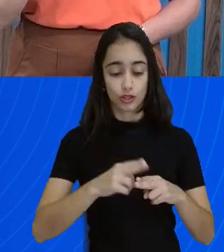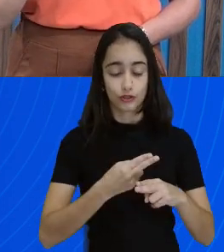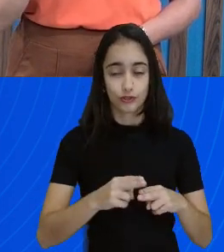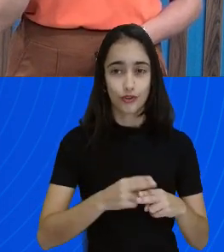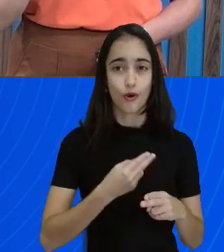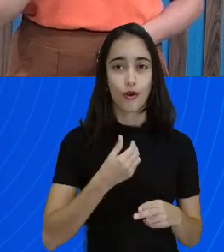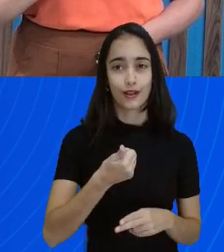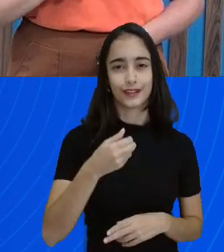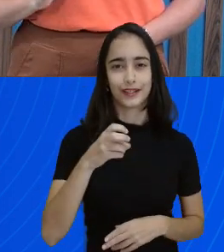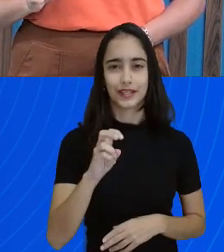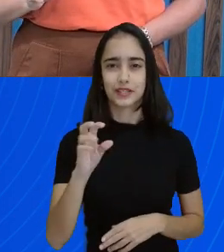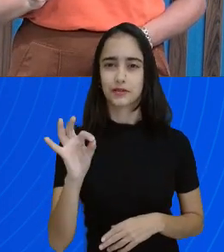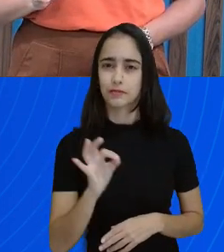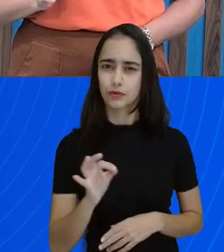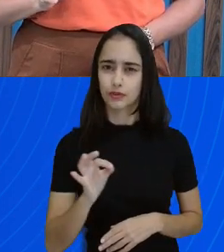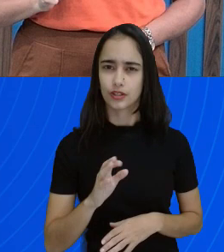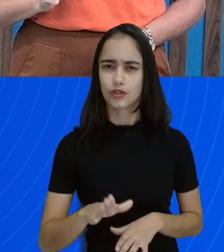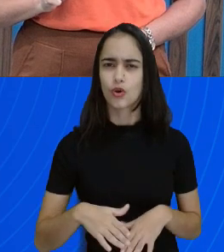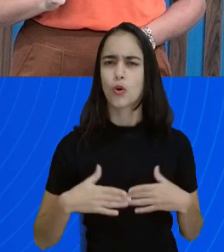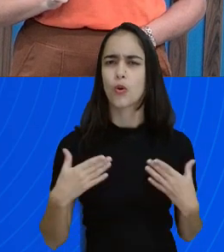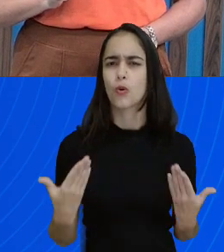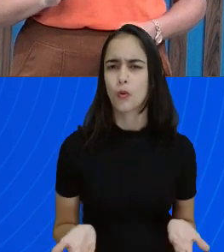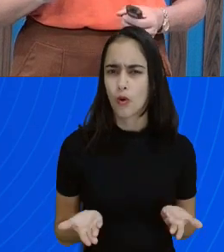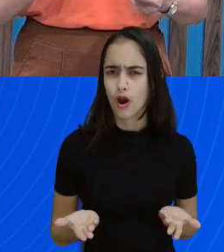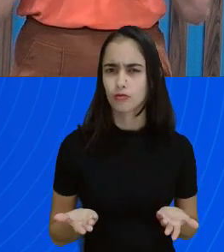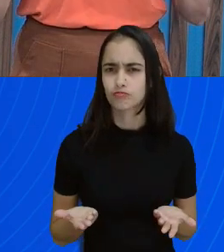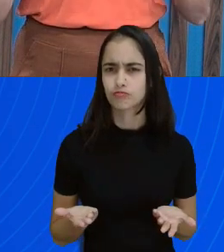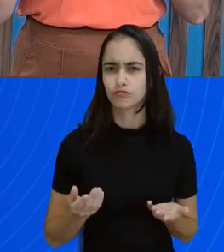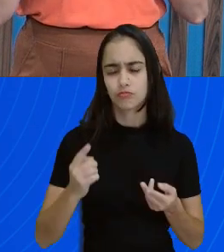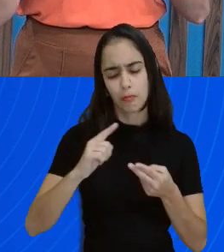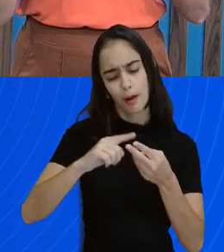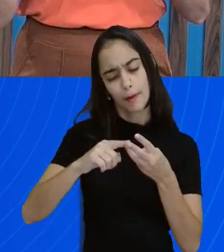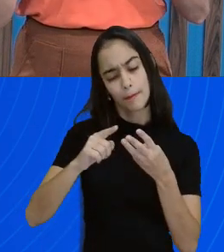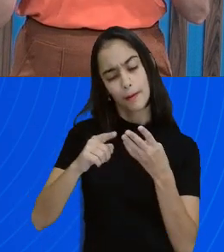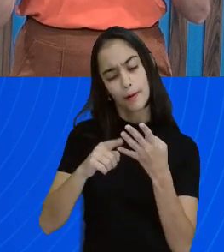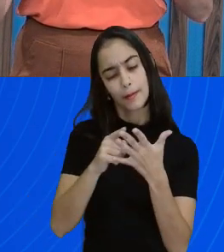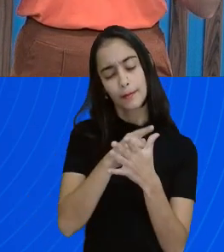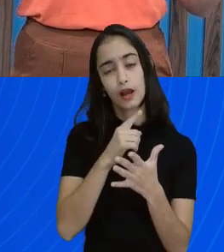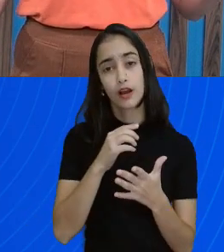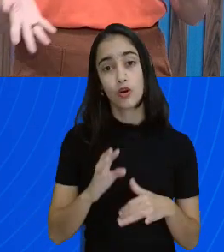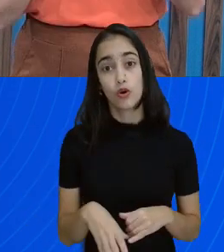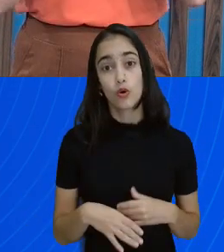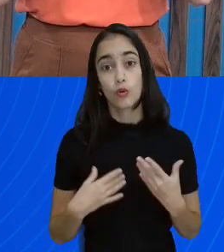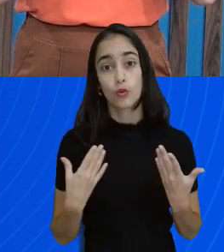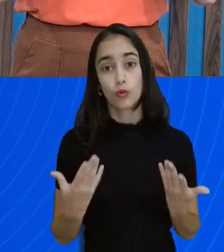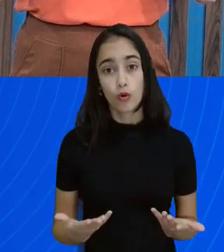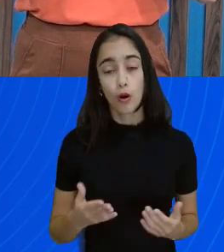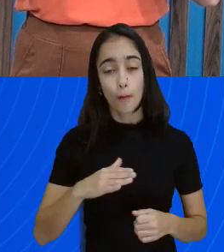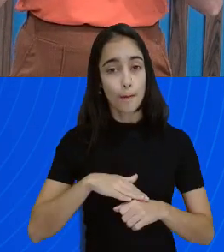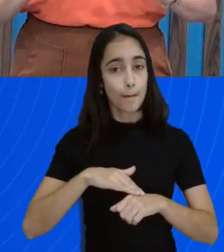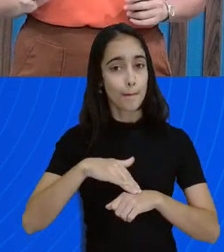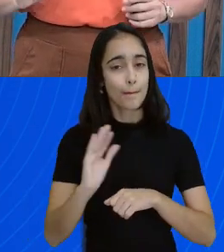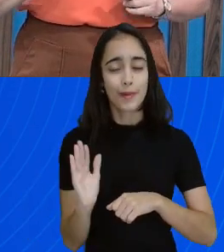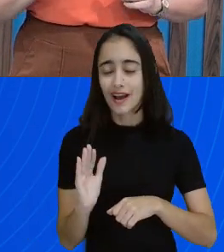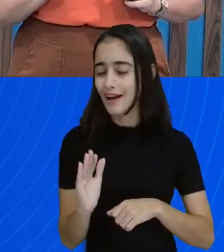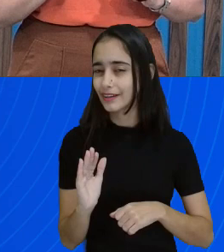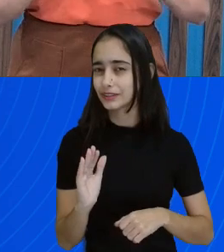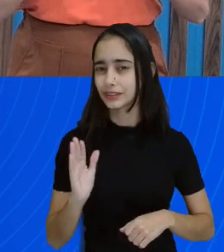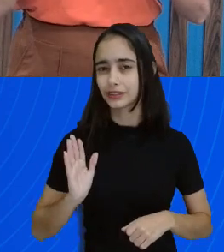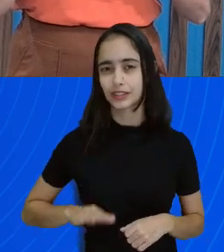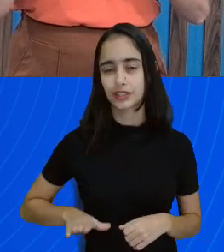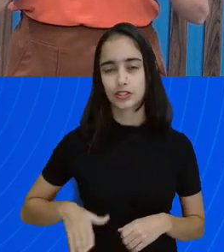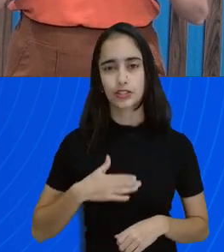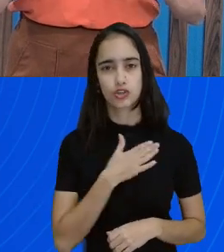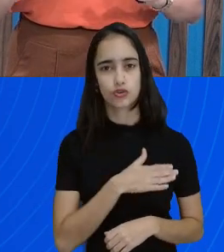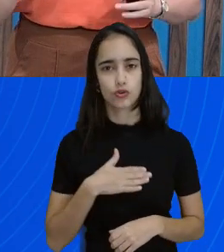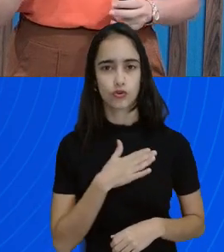todas aí, qual foi a preferida? Qual foi a guloseima que mais crianças